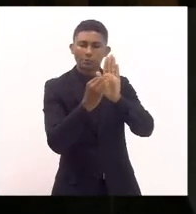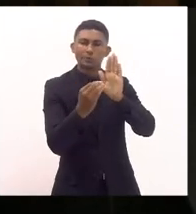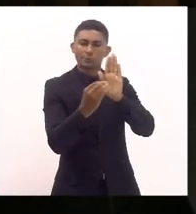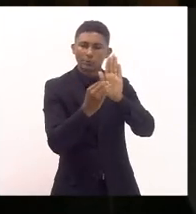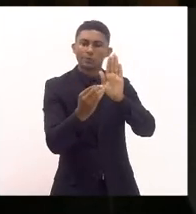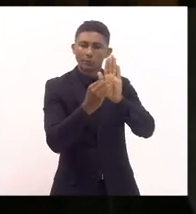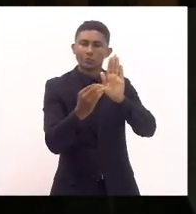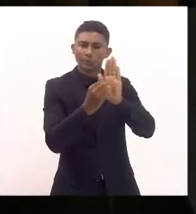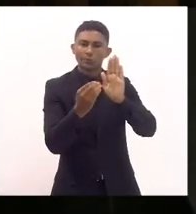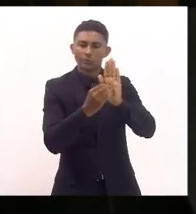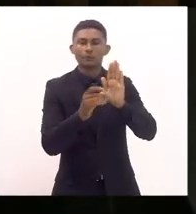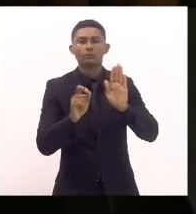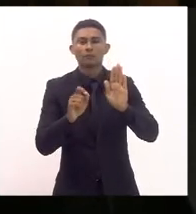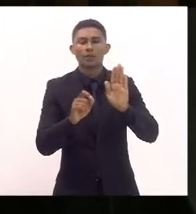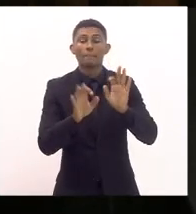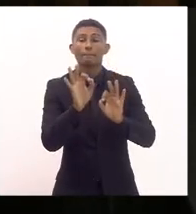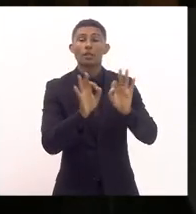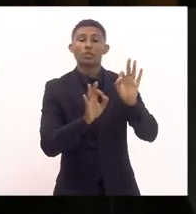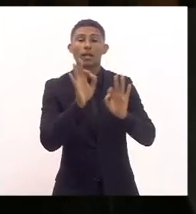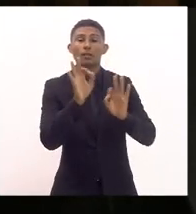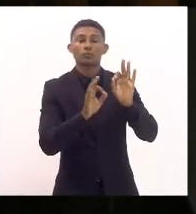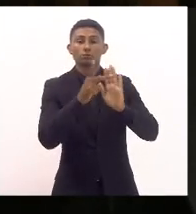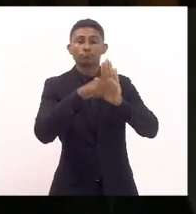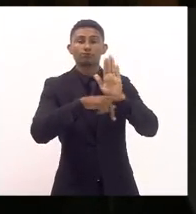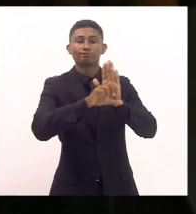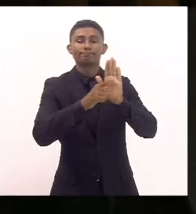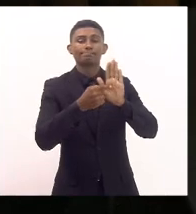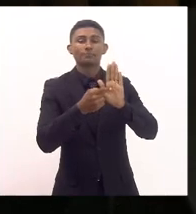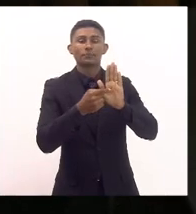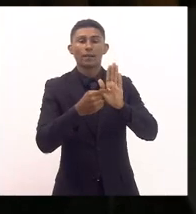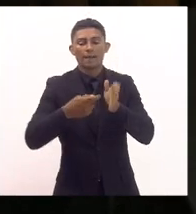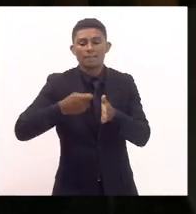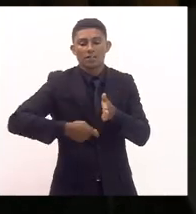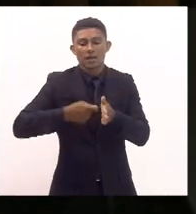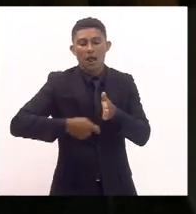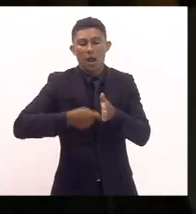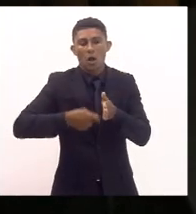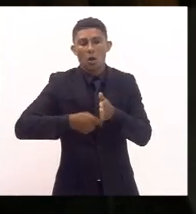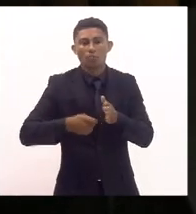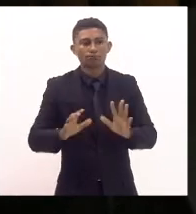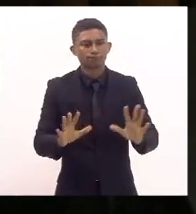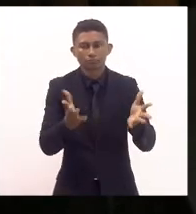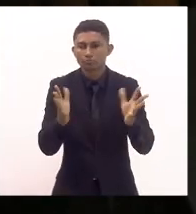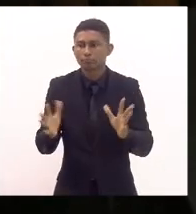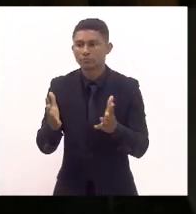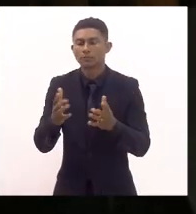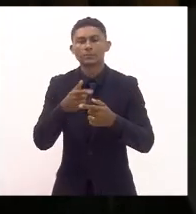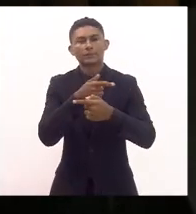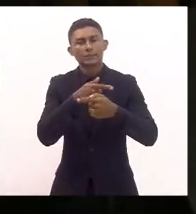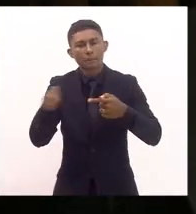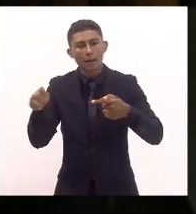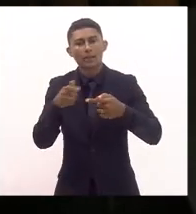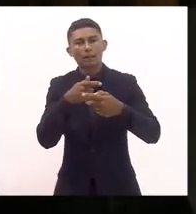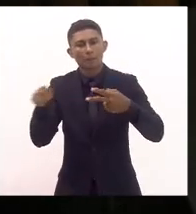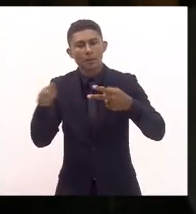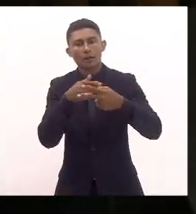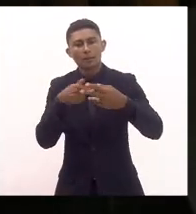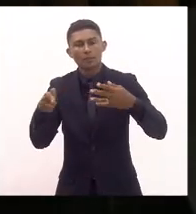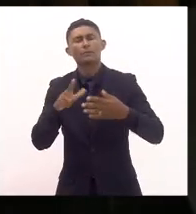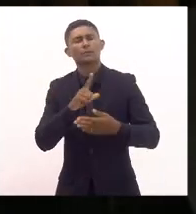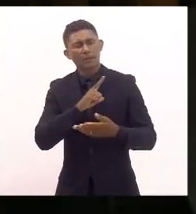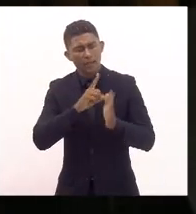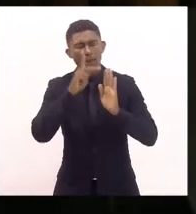do que projetos de benefícios fiscais toda semana têm de um a dois